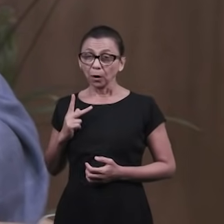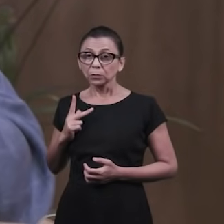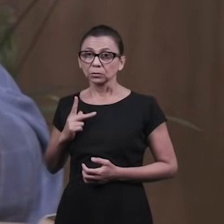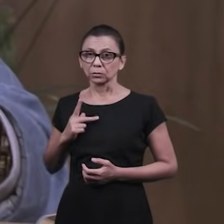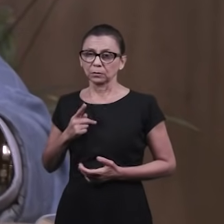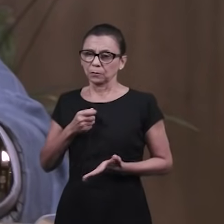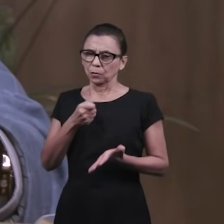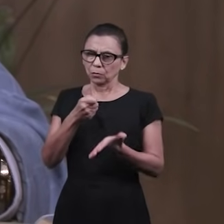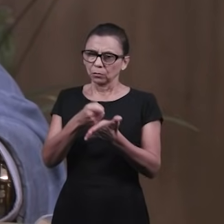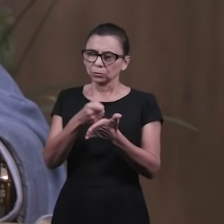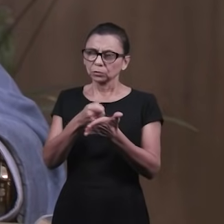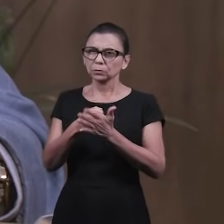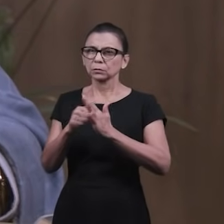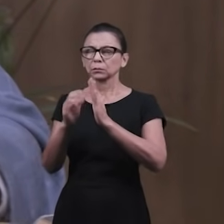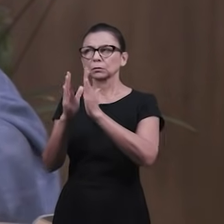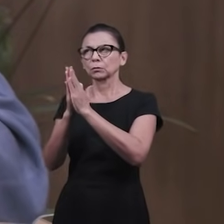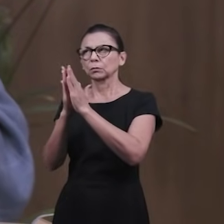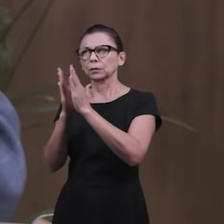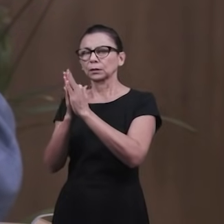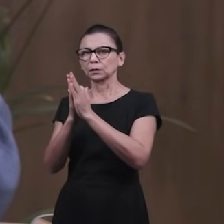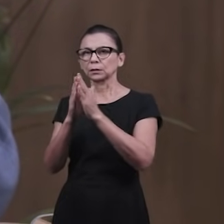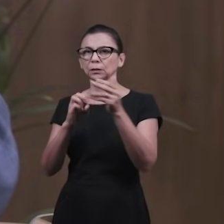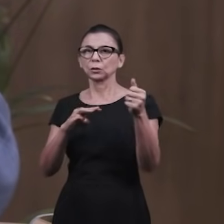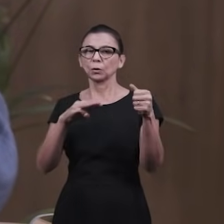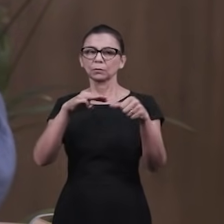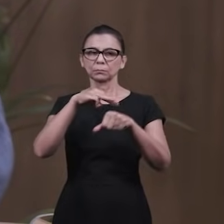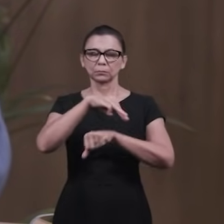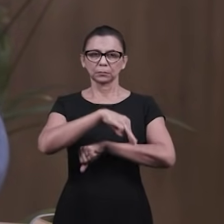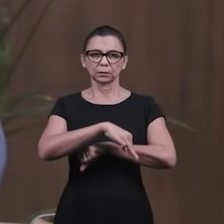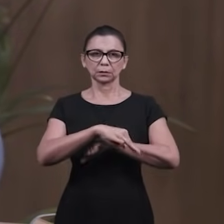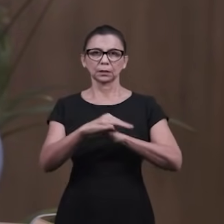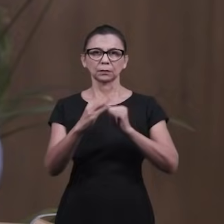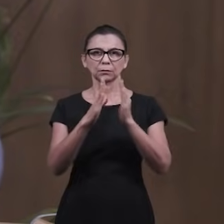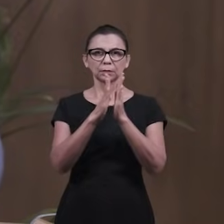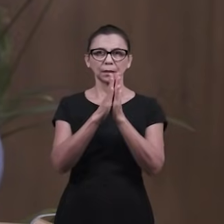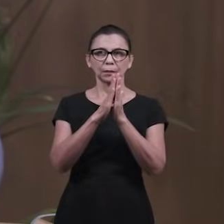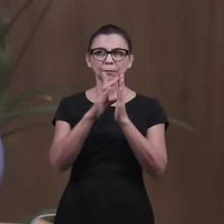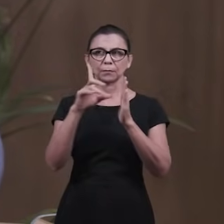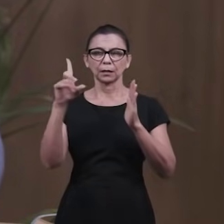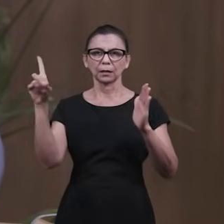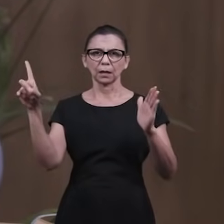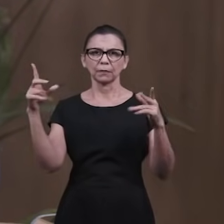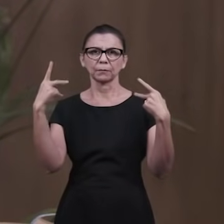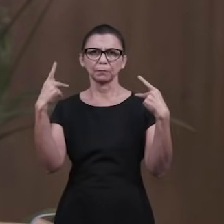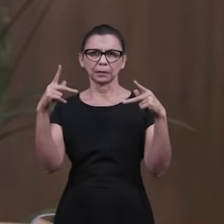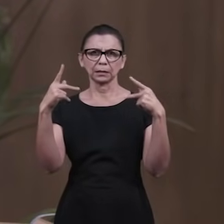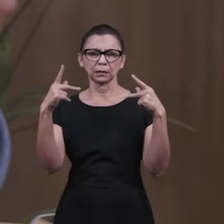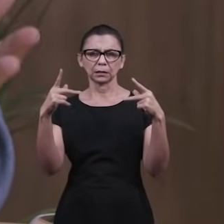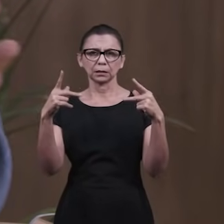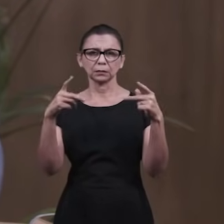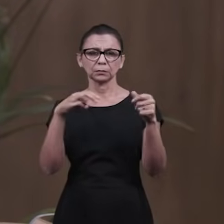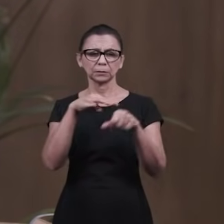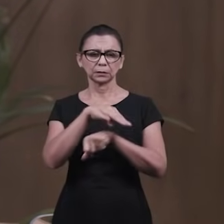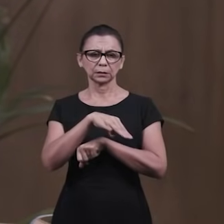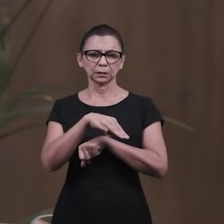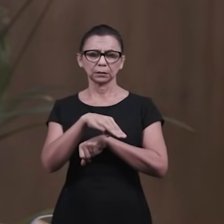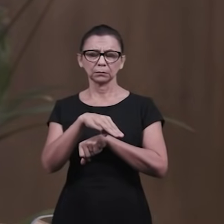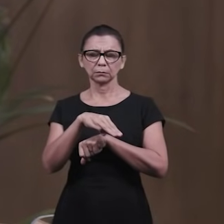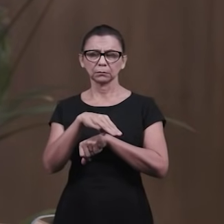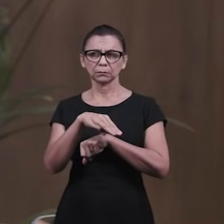continuaremos, perseveraremos na oração e no ministério da palavra. Ora, ministério da